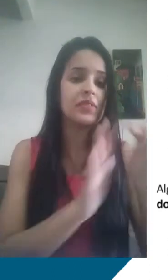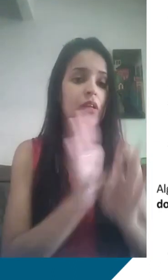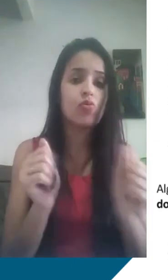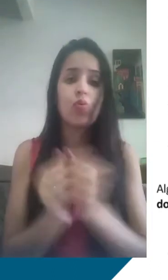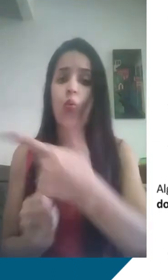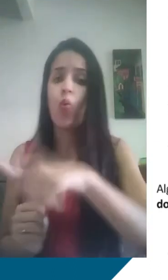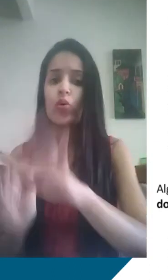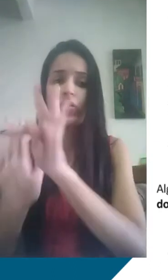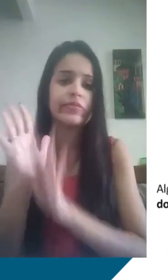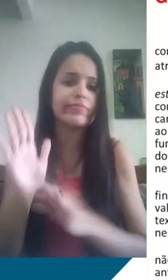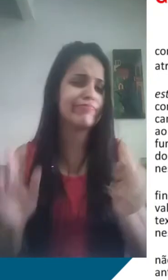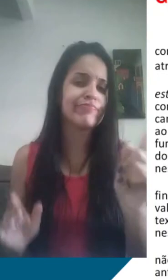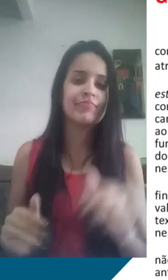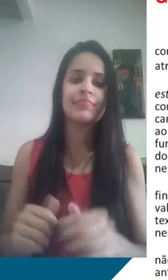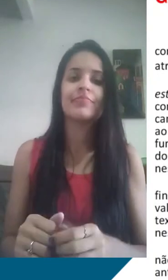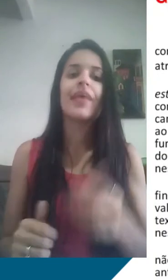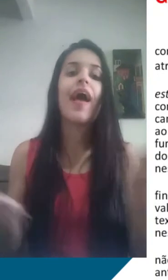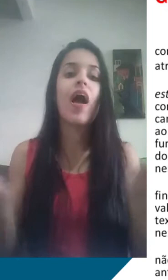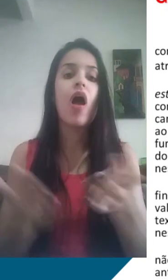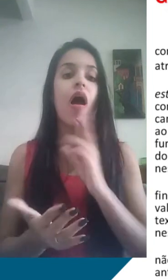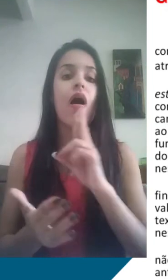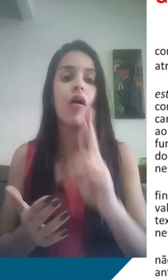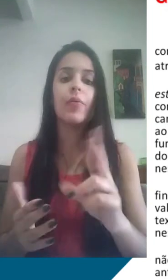outros. Segue o gabarito.